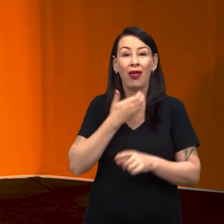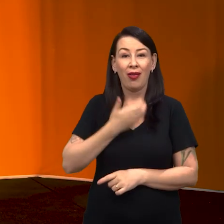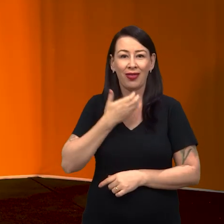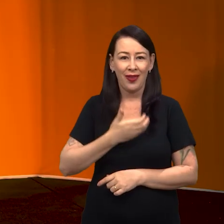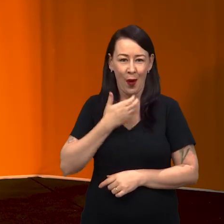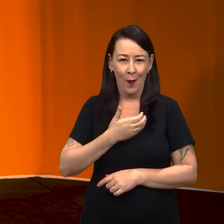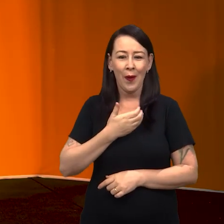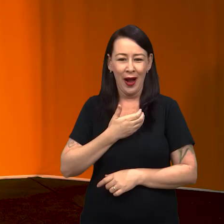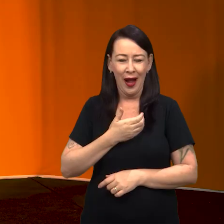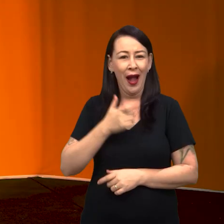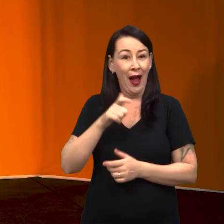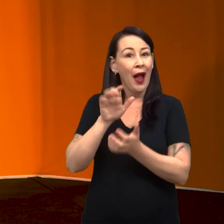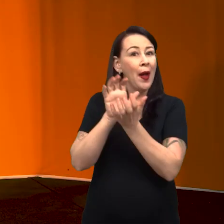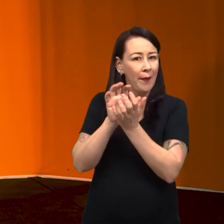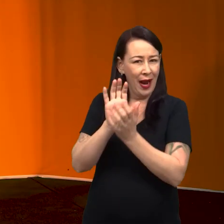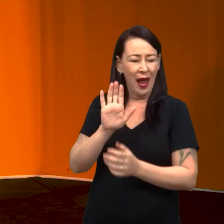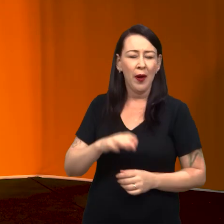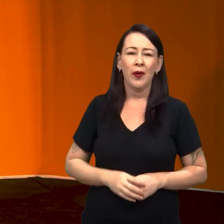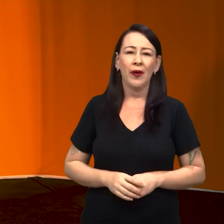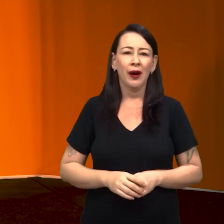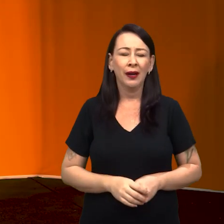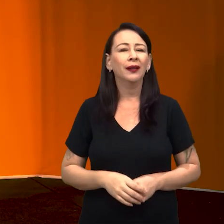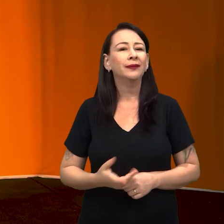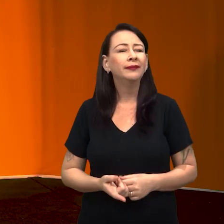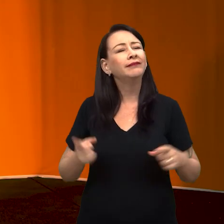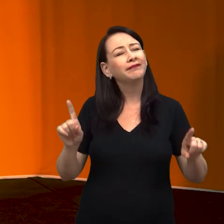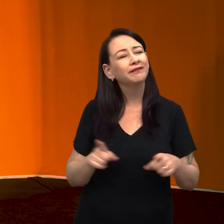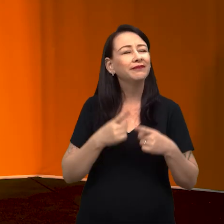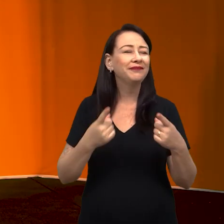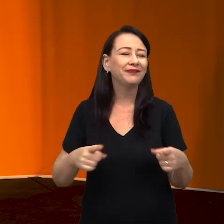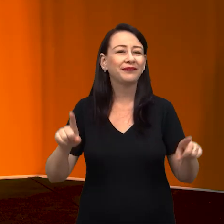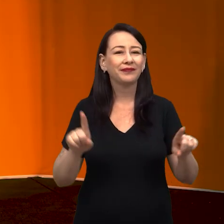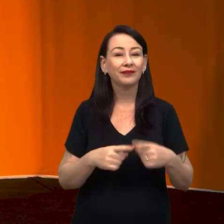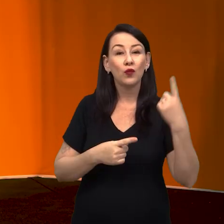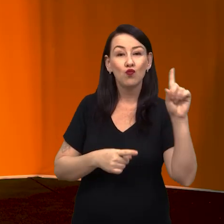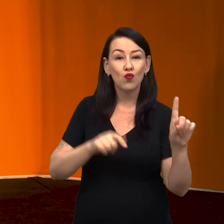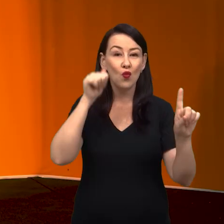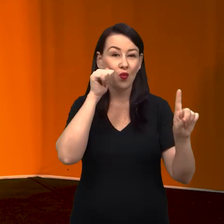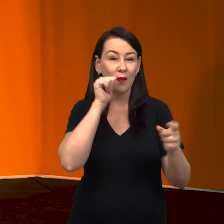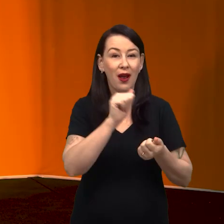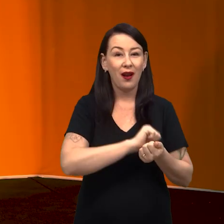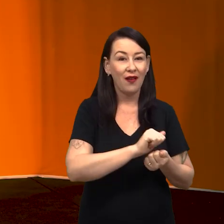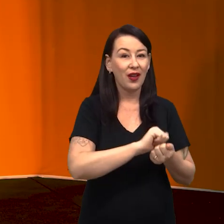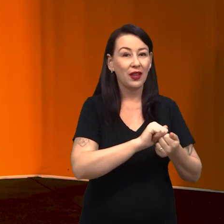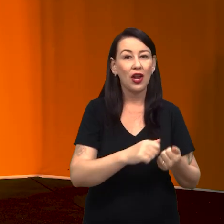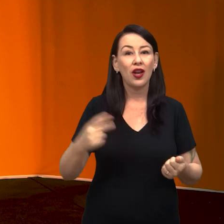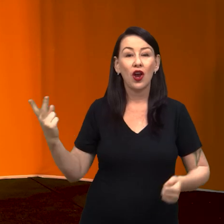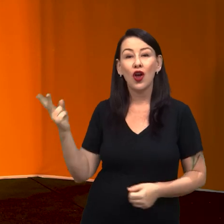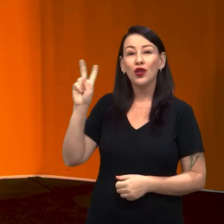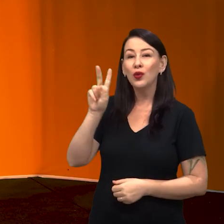presépio em Gameleira, Pernambuco. Uma lavadeira, duas